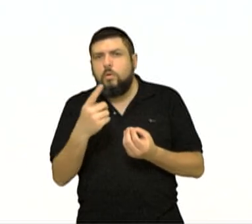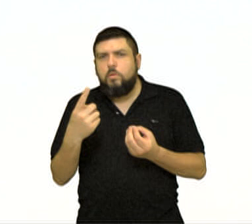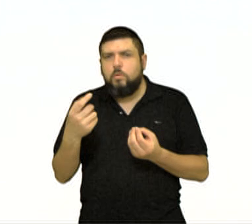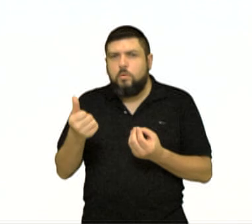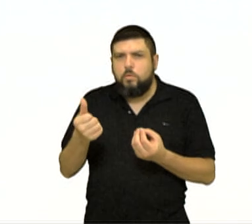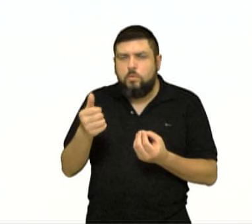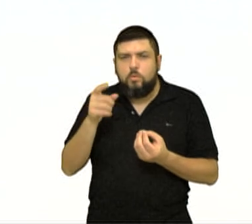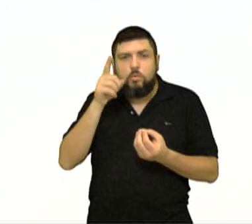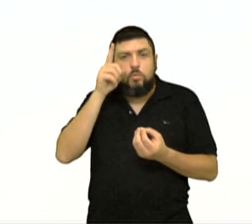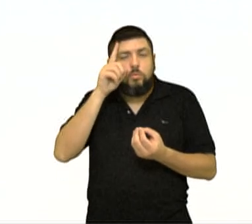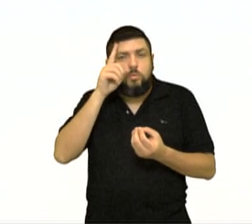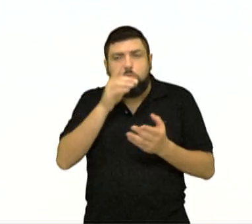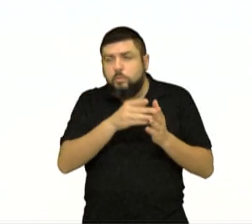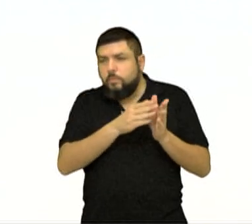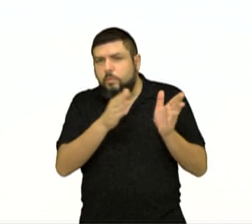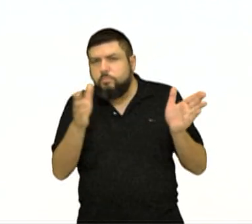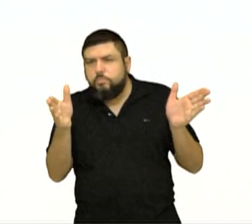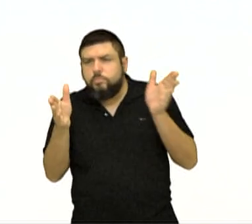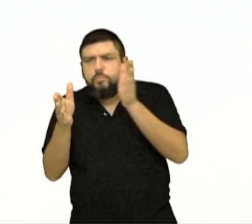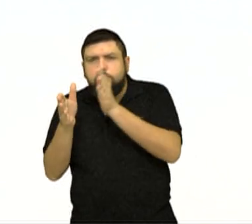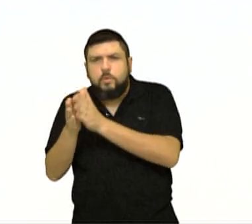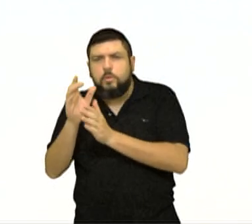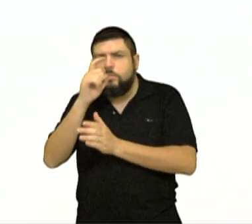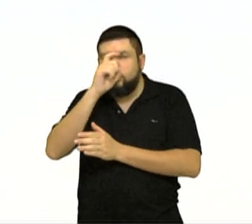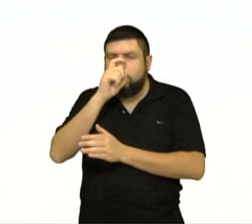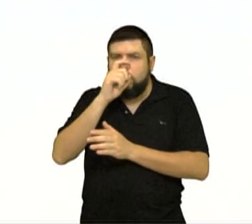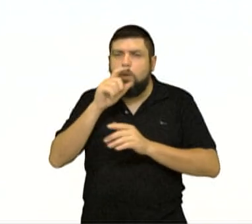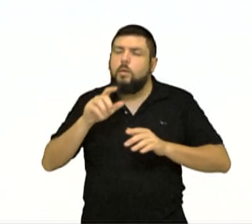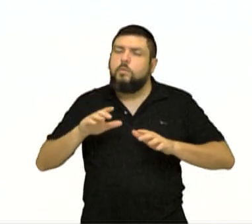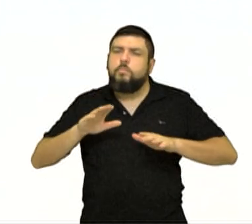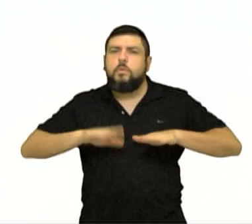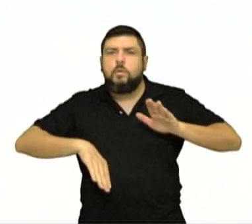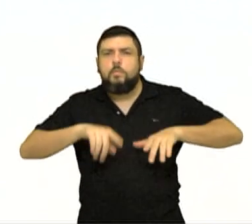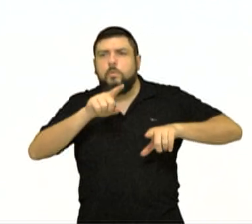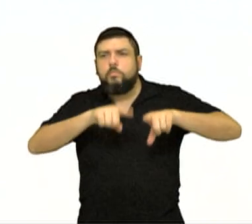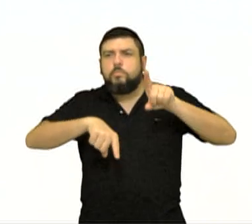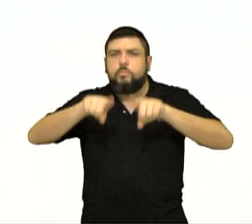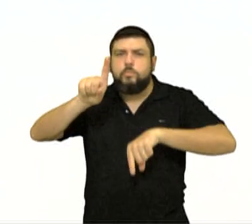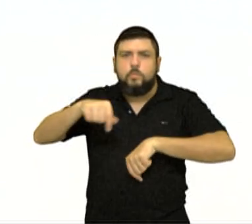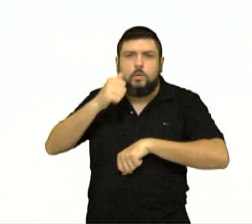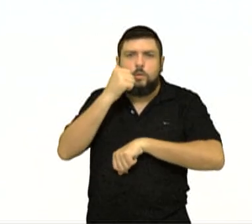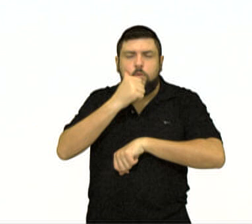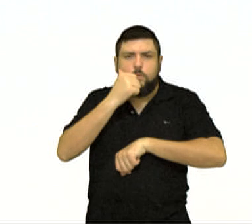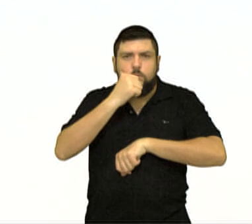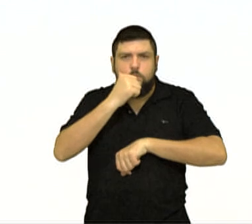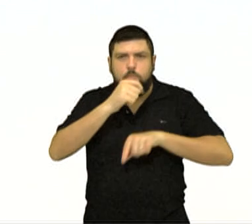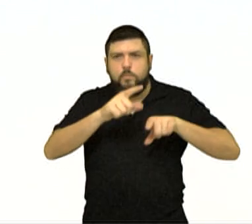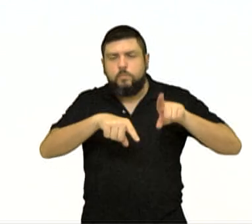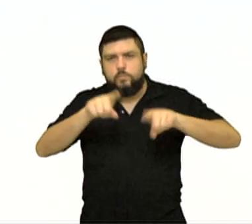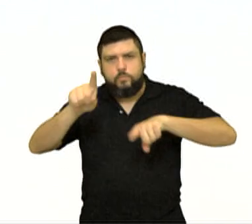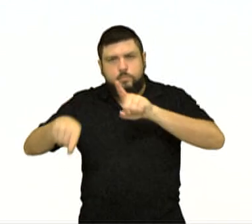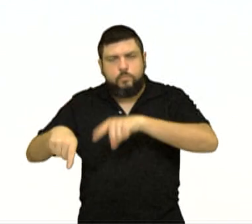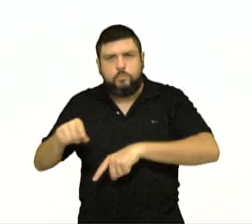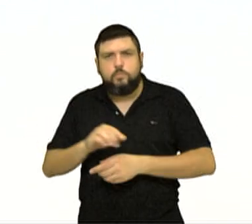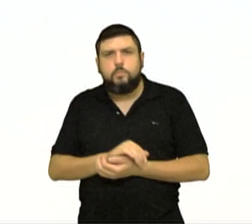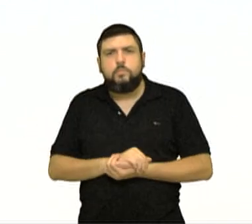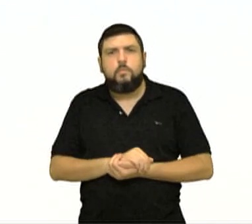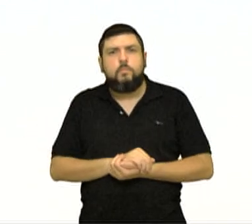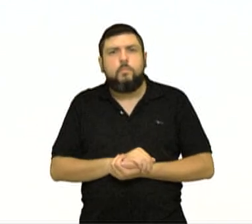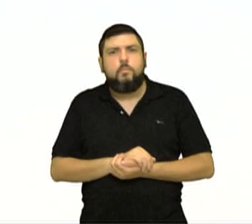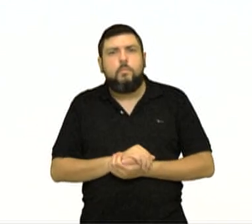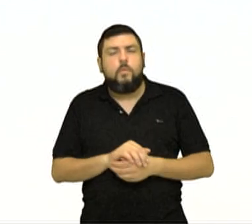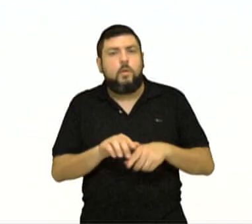menstruação. Aí vai depender de ciclo para ciclo, de mulher para mulher, né, conforme o seu organismo ali. A liberação